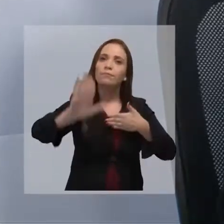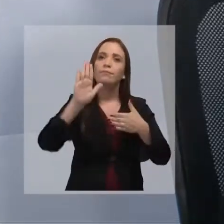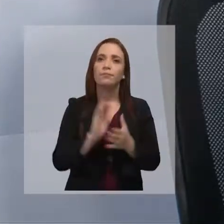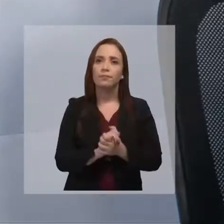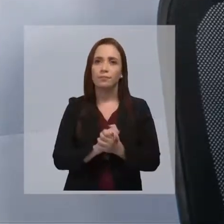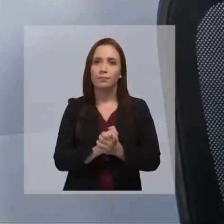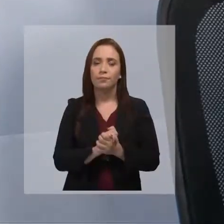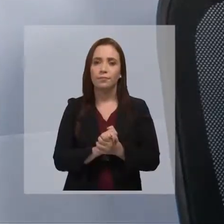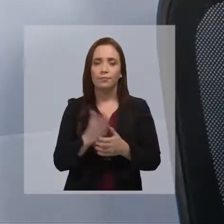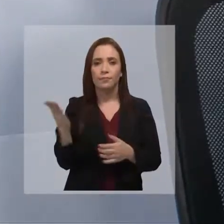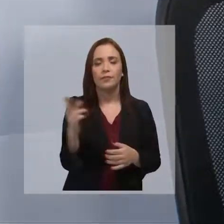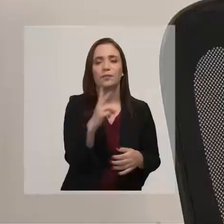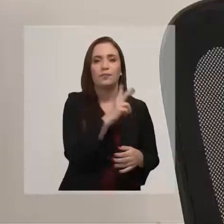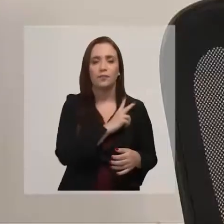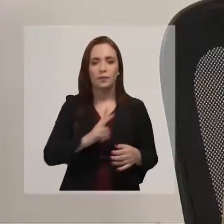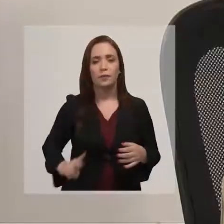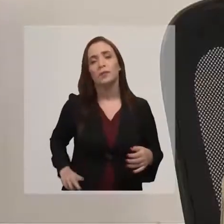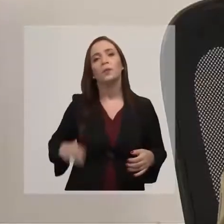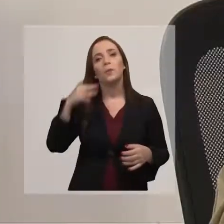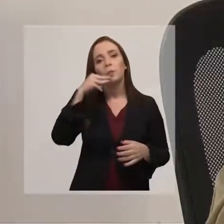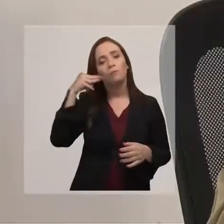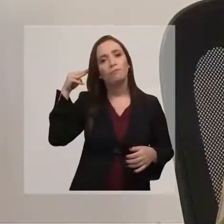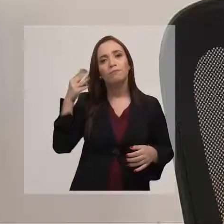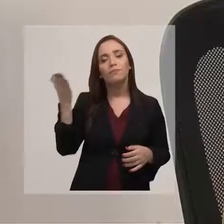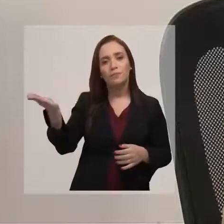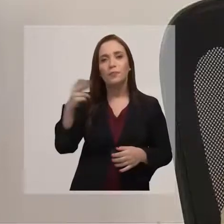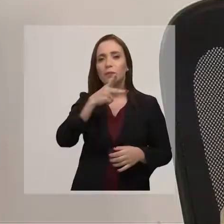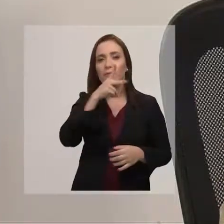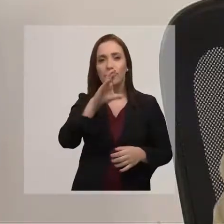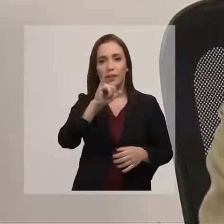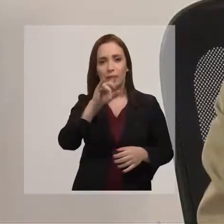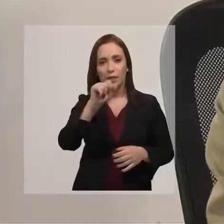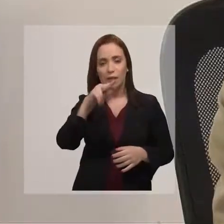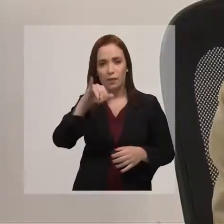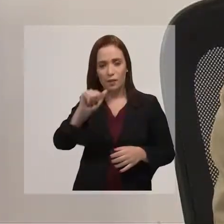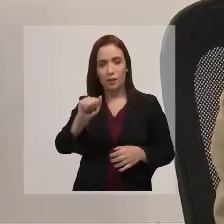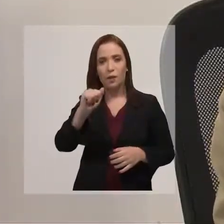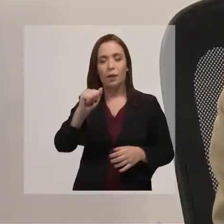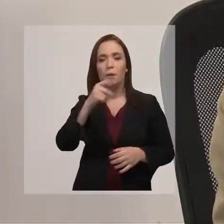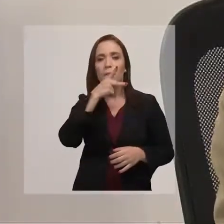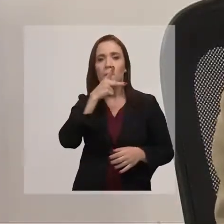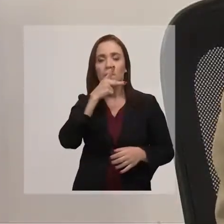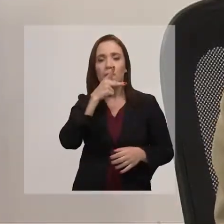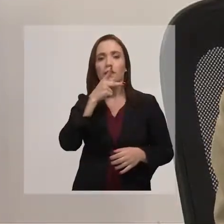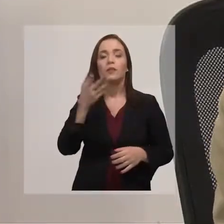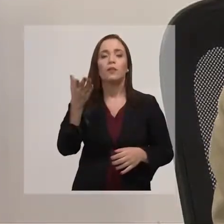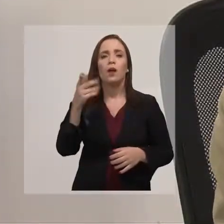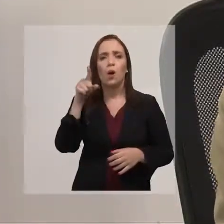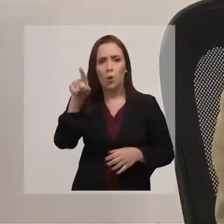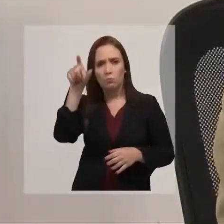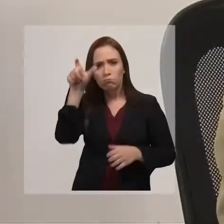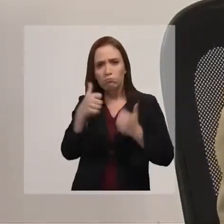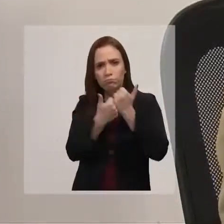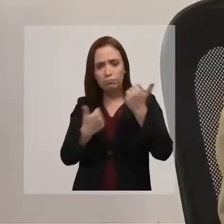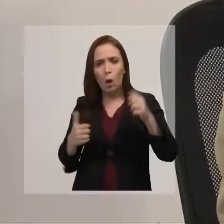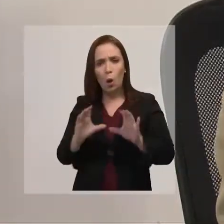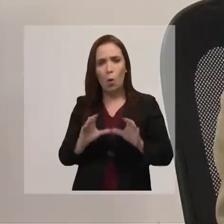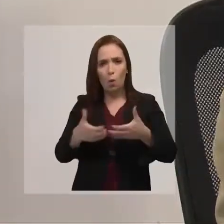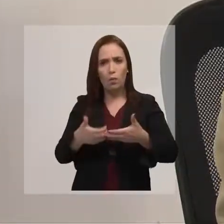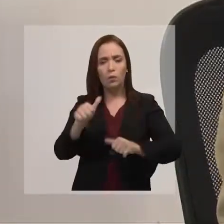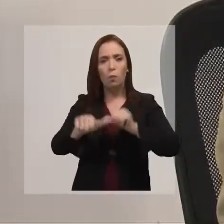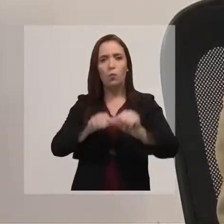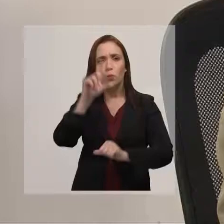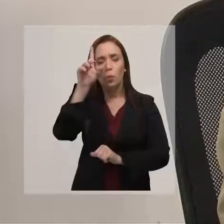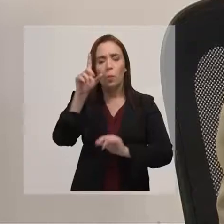continuar. Vereador Michel Lins, do Cidadania, Vossa Excelência é membro da Comissão Especial de Apreciação de Matérias que Alteram